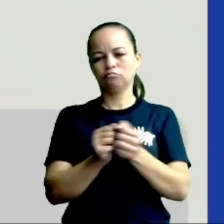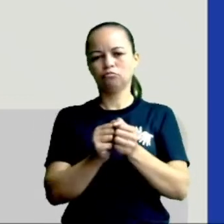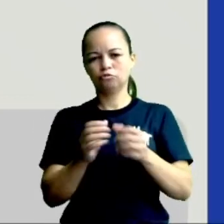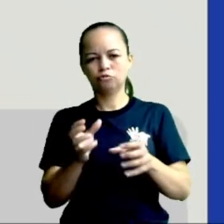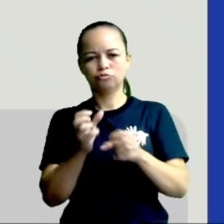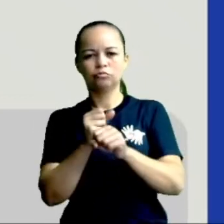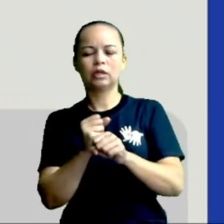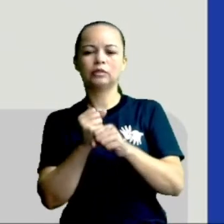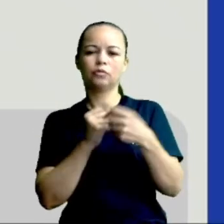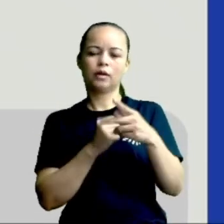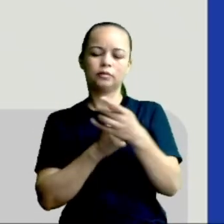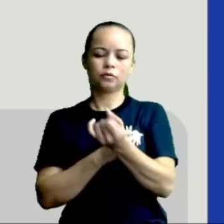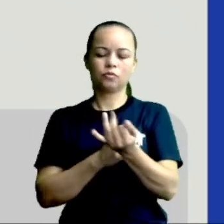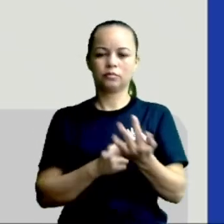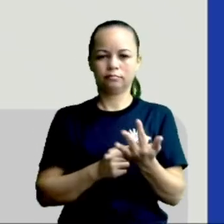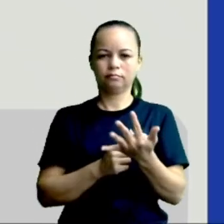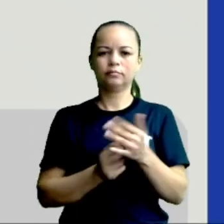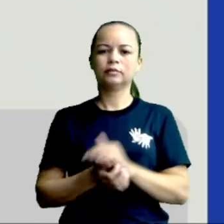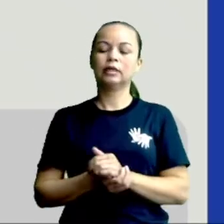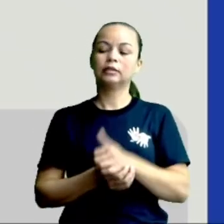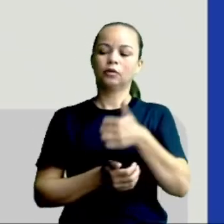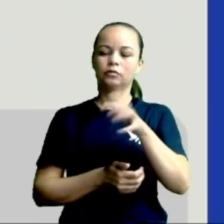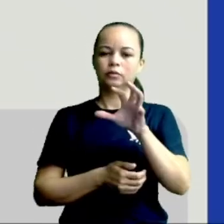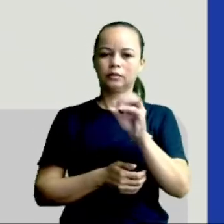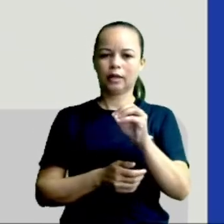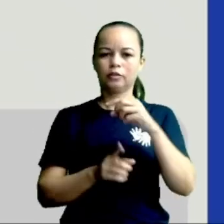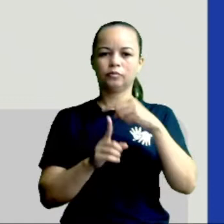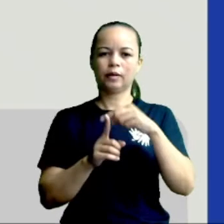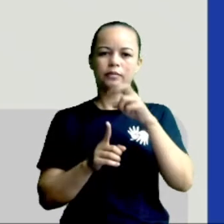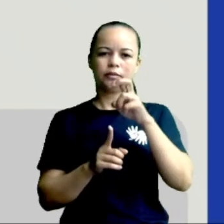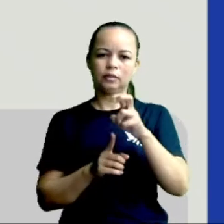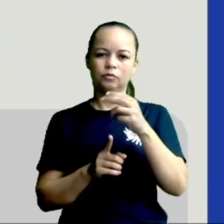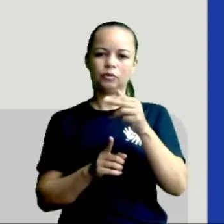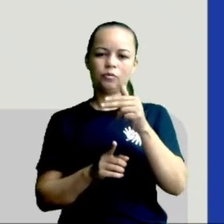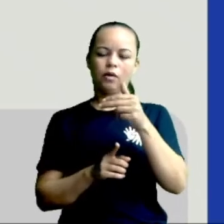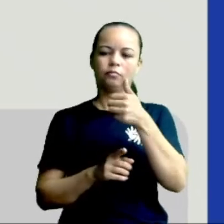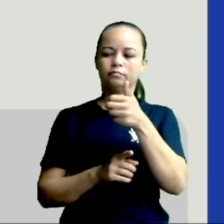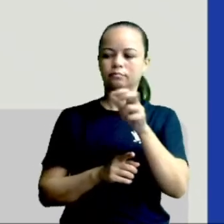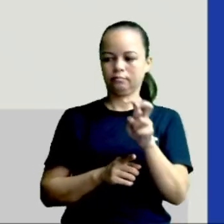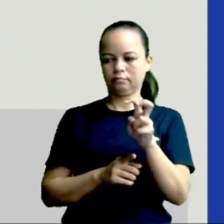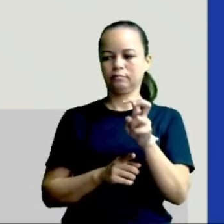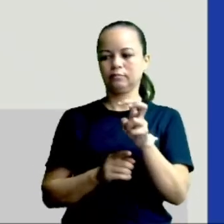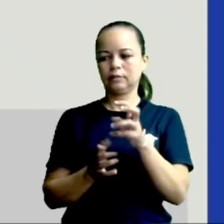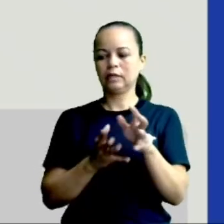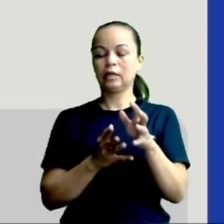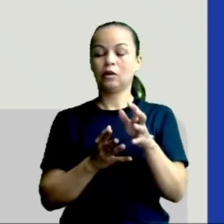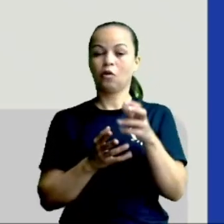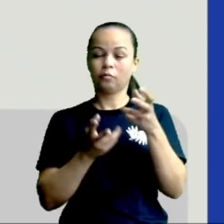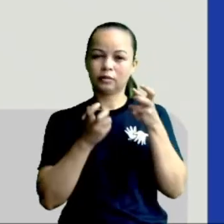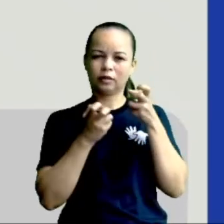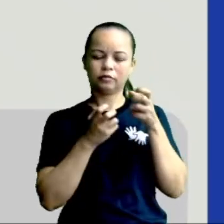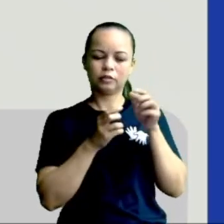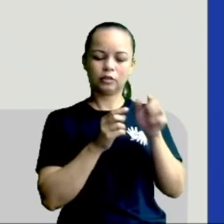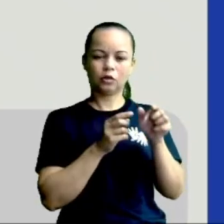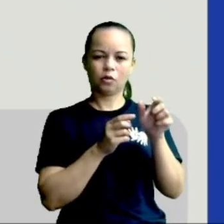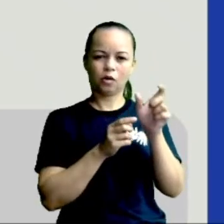juntando a essa quantidade 10 mais cinco 15 Então veja aqui seu aumentar viu lado eu tô aumentando o